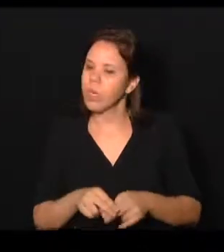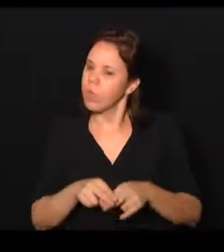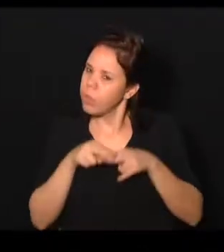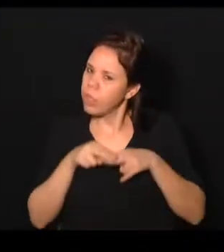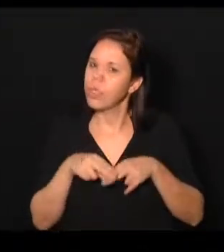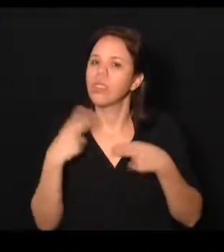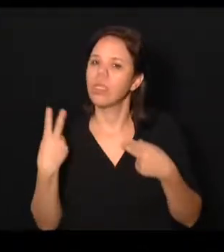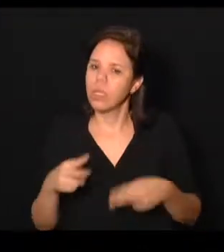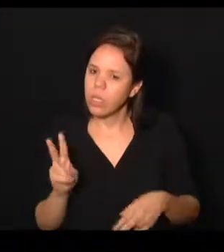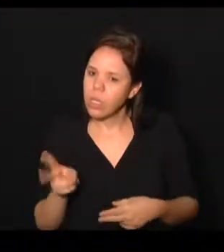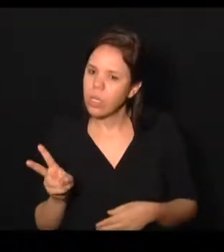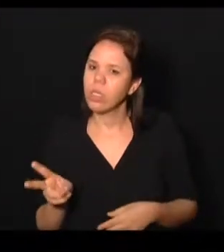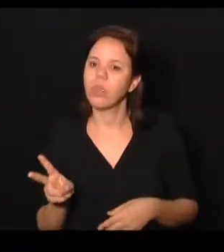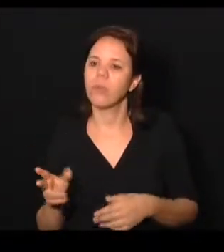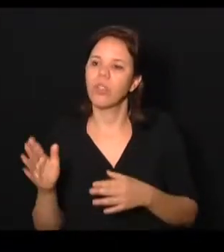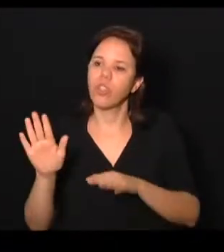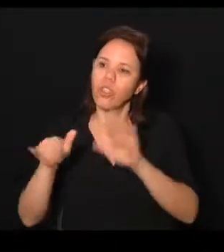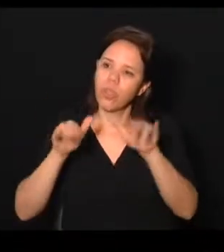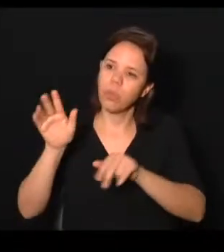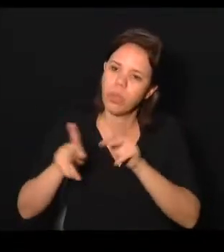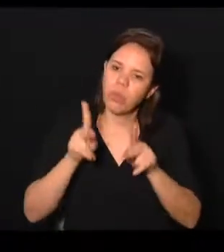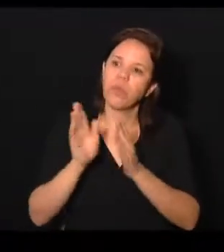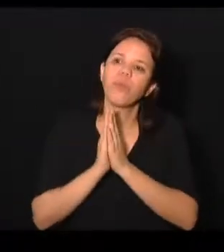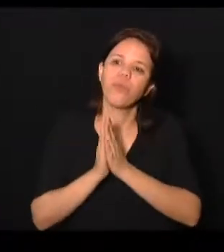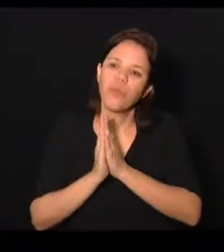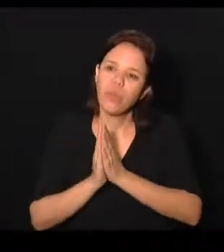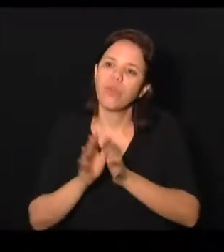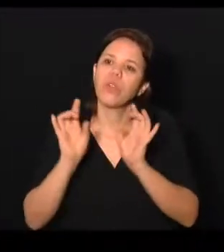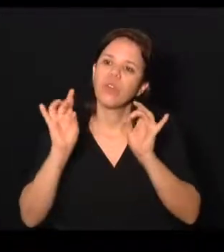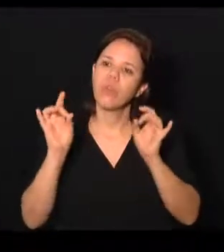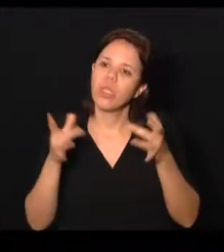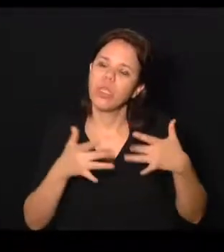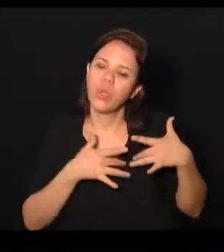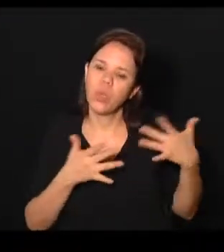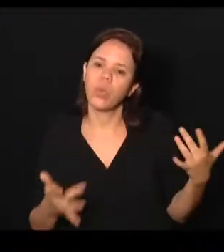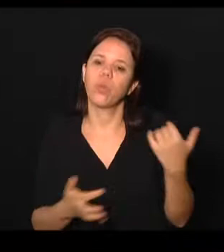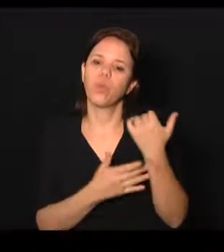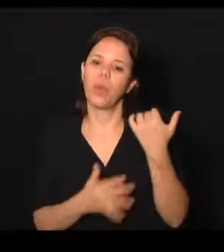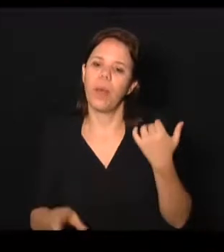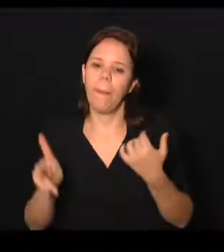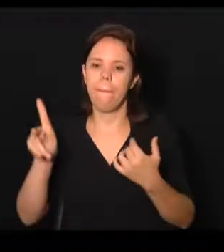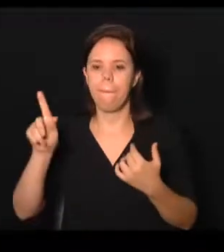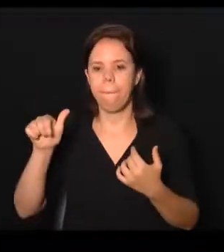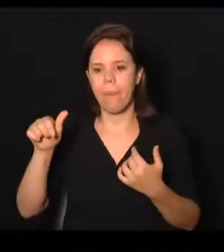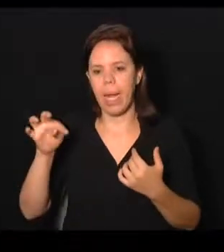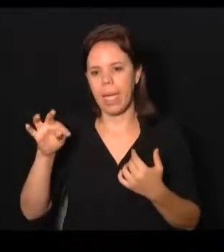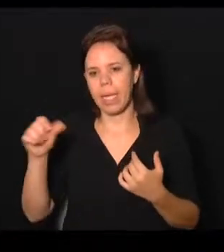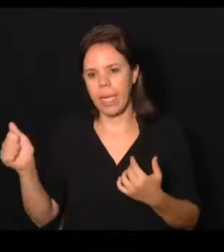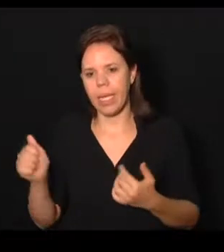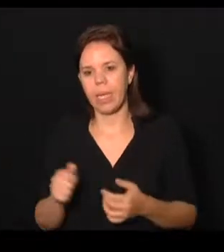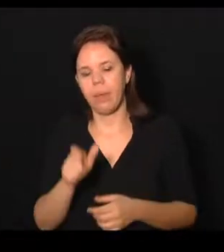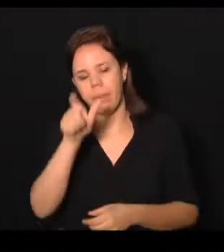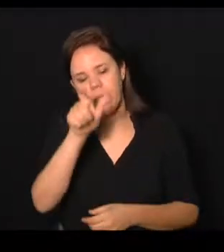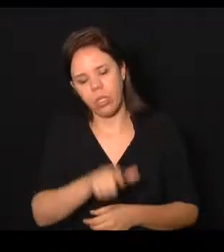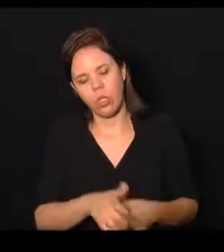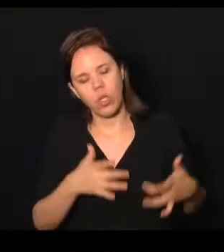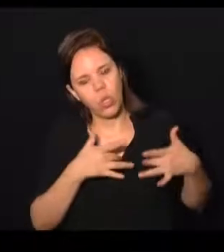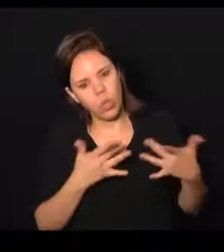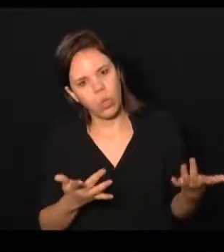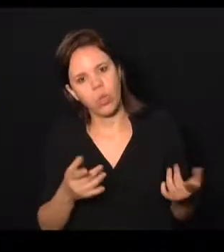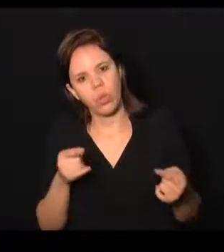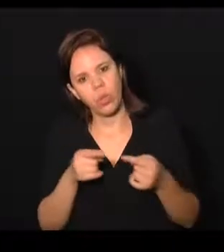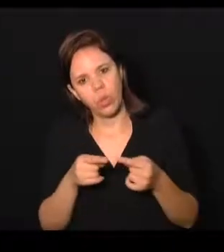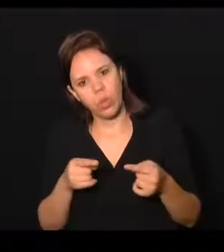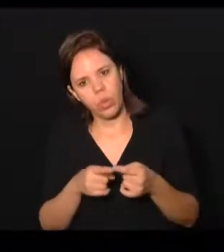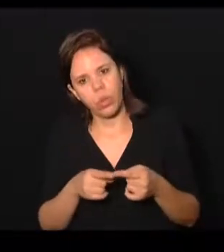sempre também está chamando as pessoas para uma doação especial que se chama doação de plaquetas, aonde o doador ele é conectado a